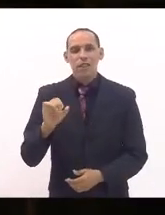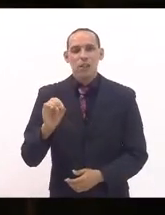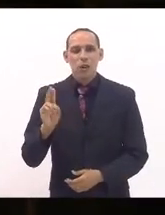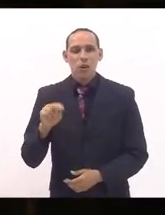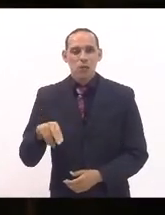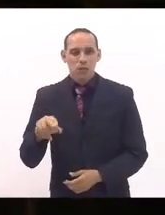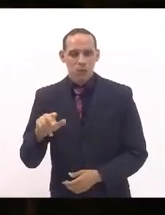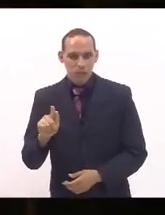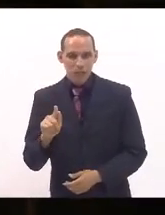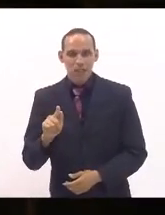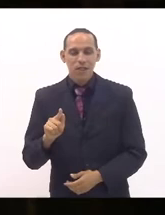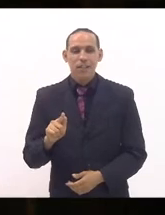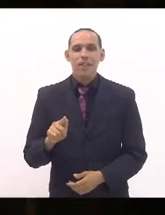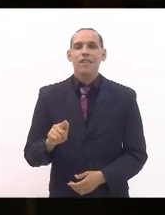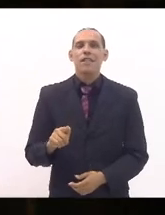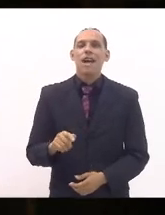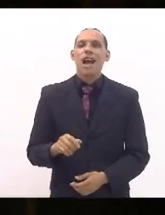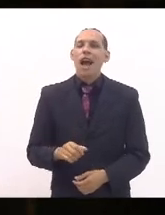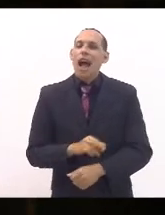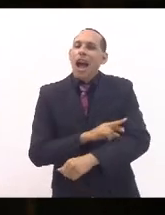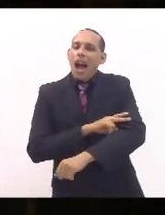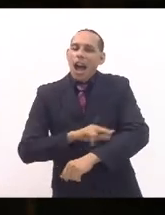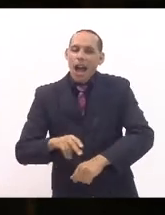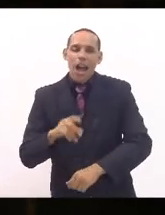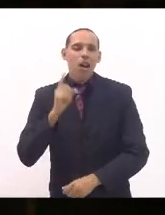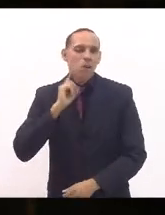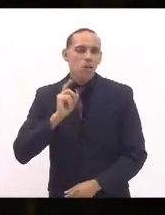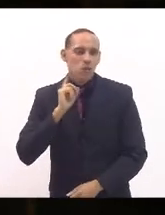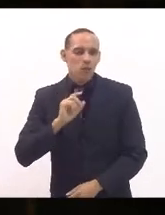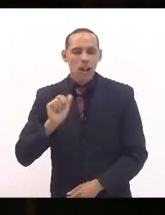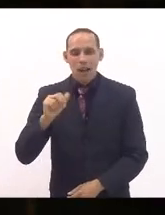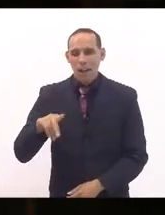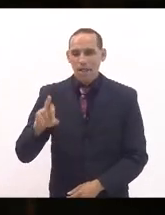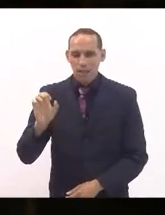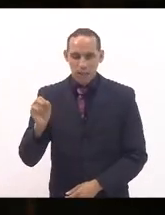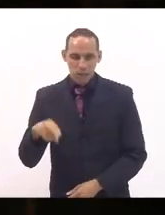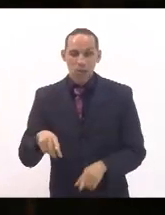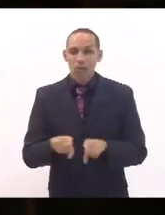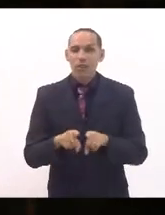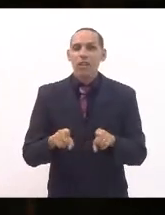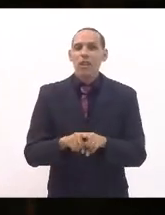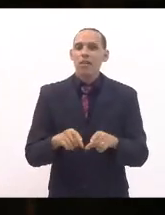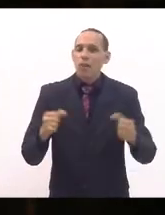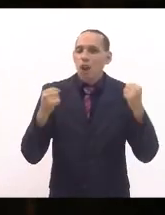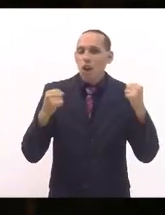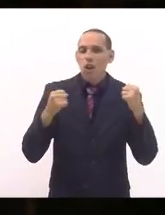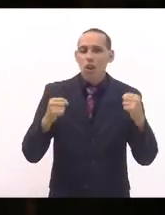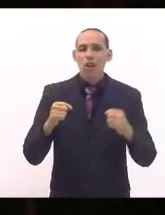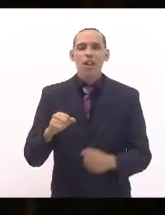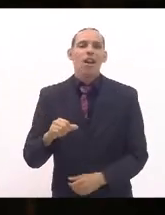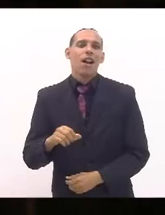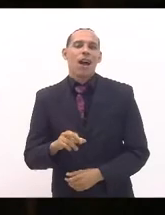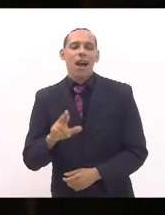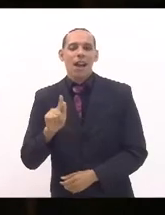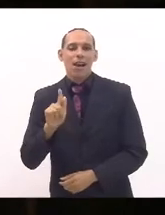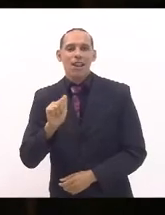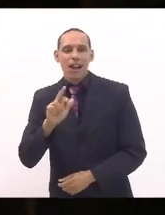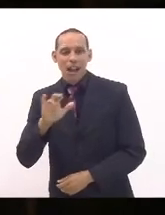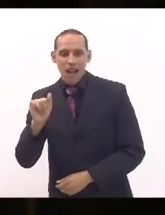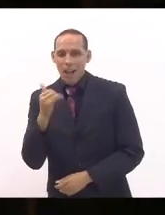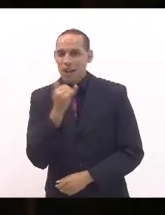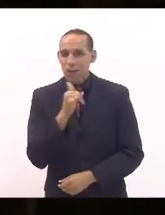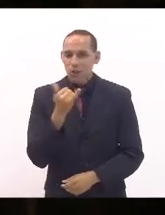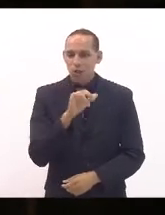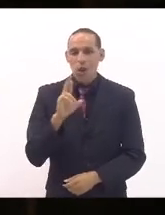Raça Rubro-Negra, presidente Anderson, torcida Garra Tricolor, presidente Rômulo,